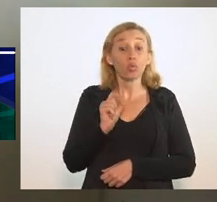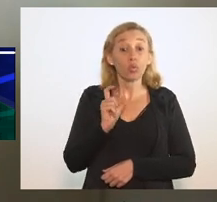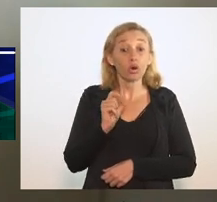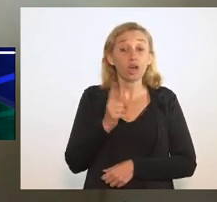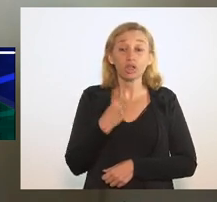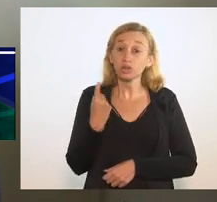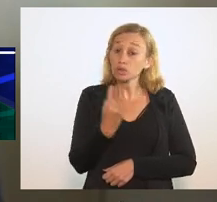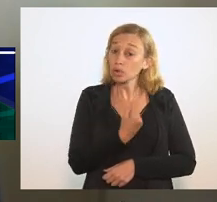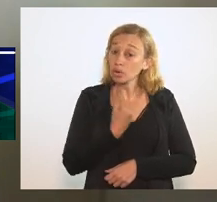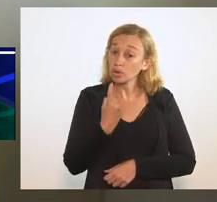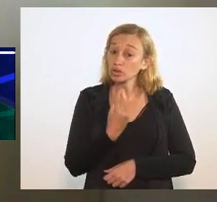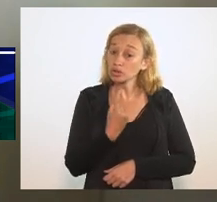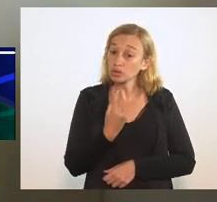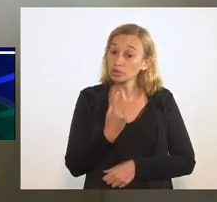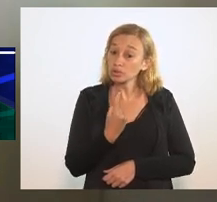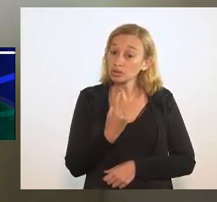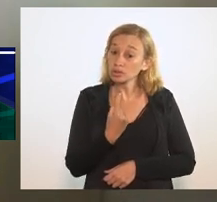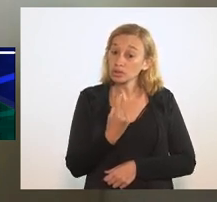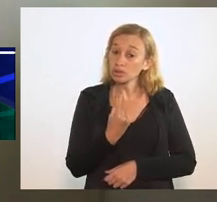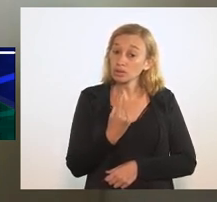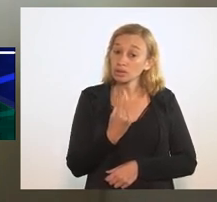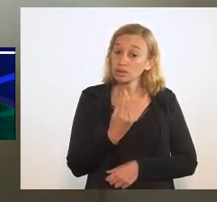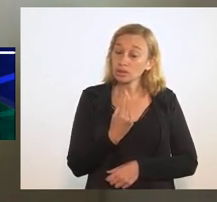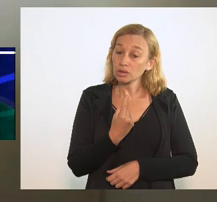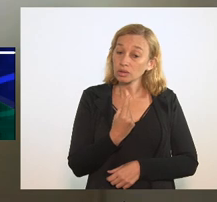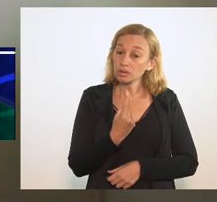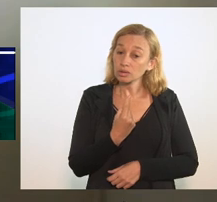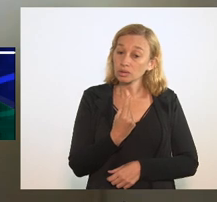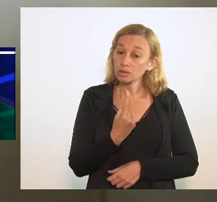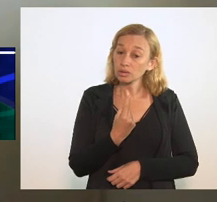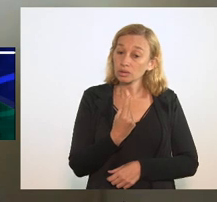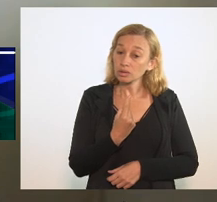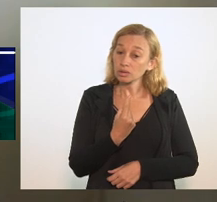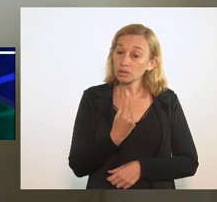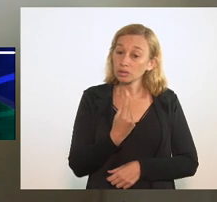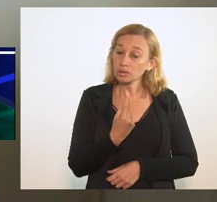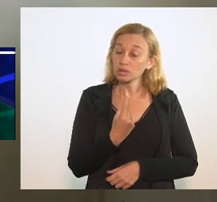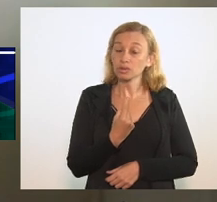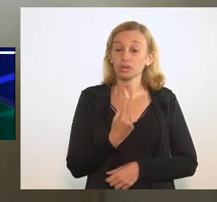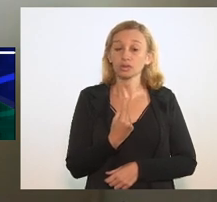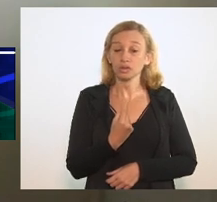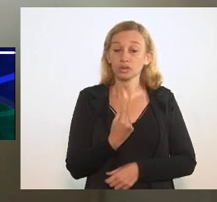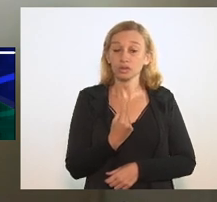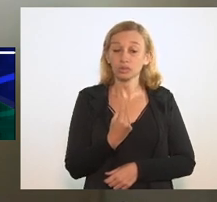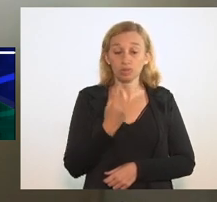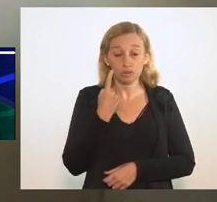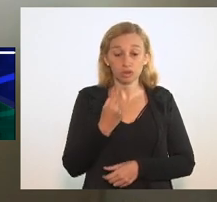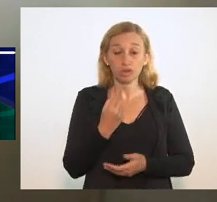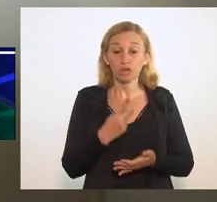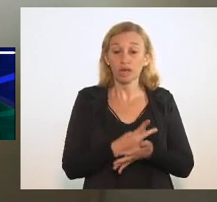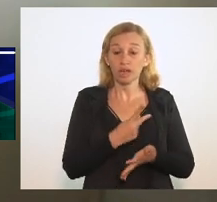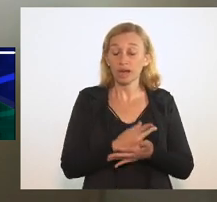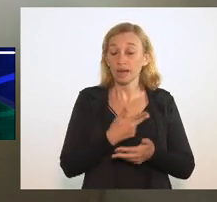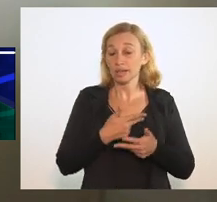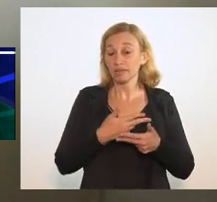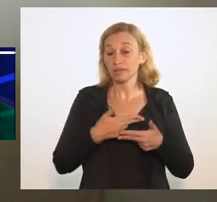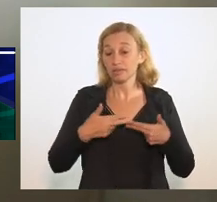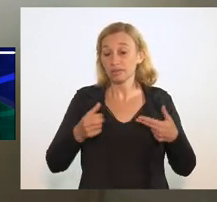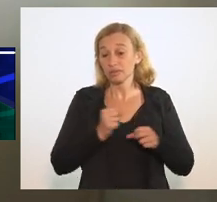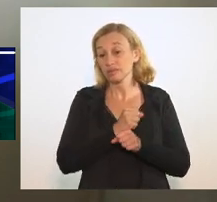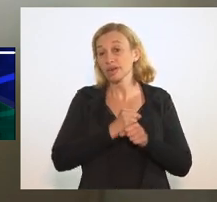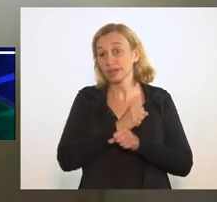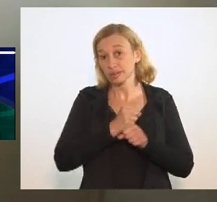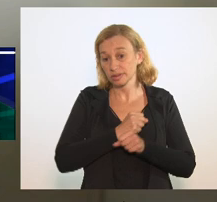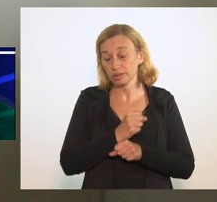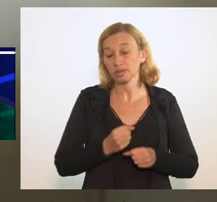estamos sendo lesados há muitos anos. Já na preliminar, senhor presidente,